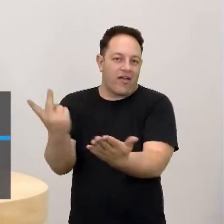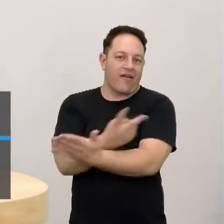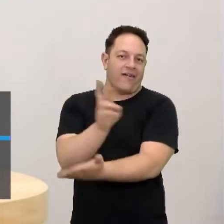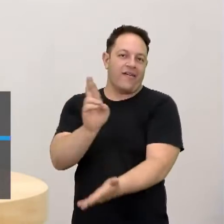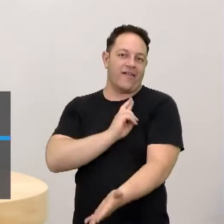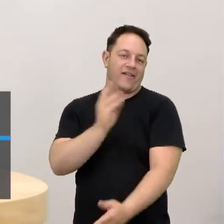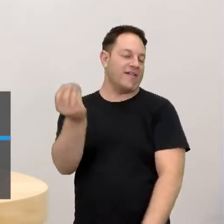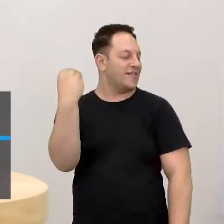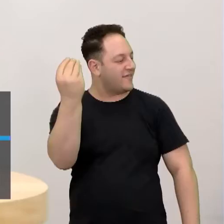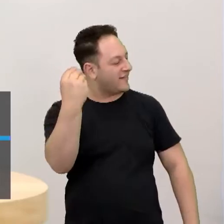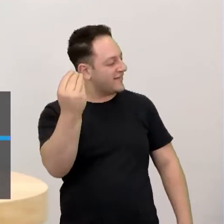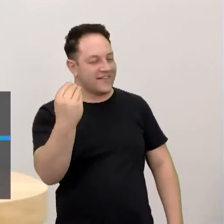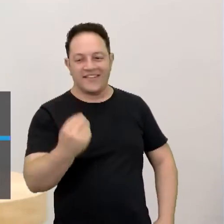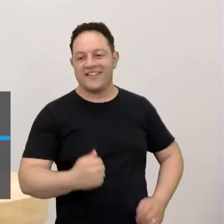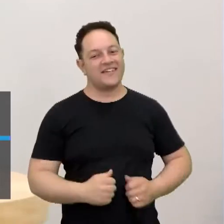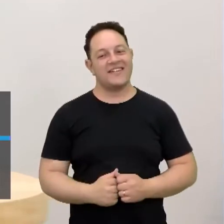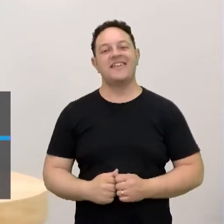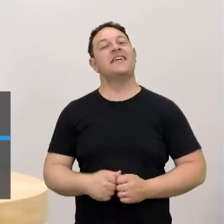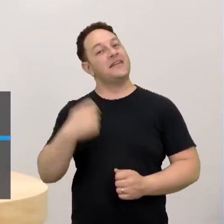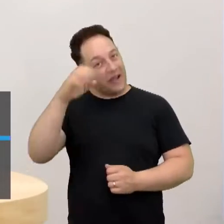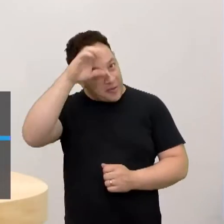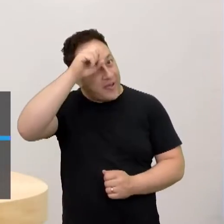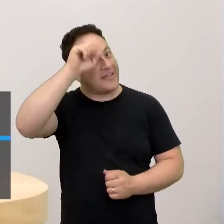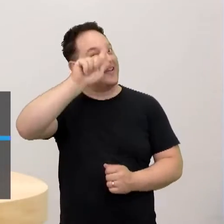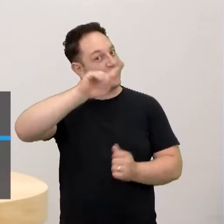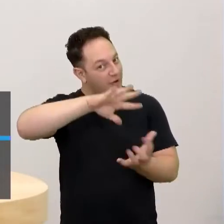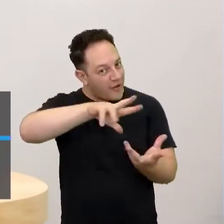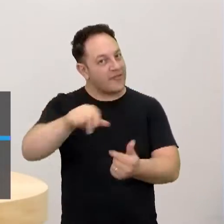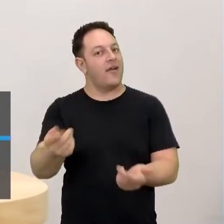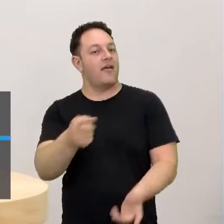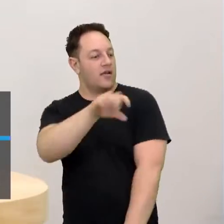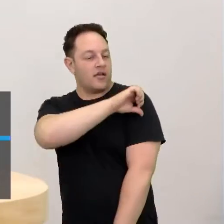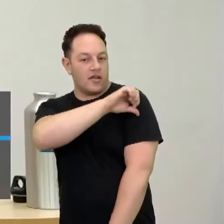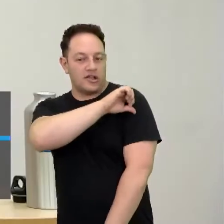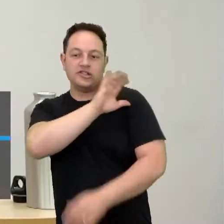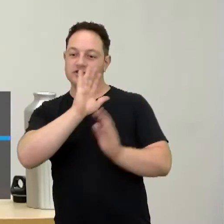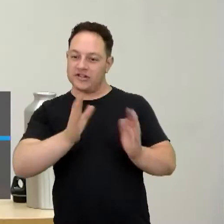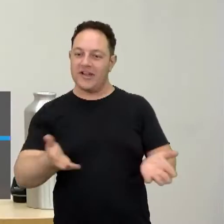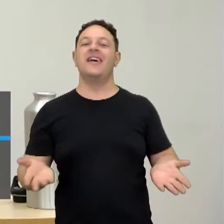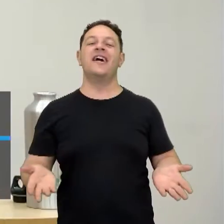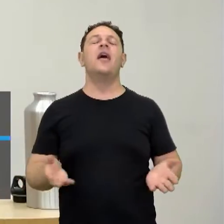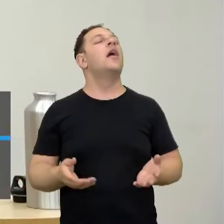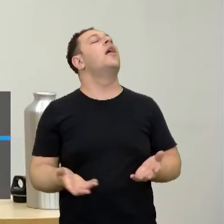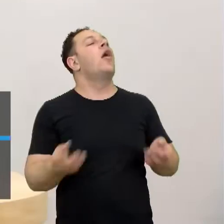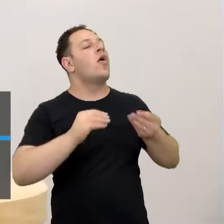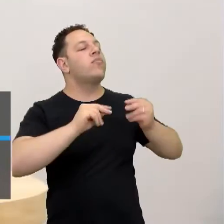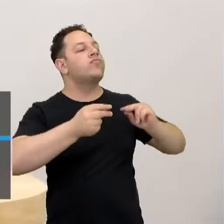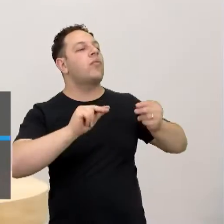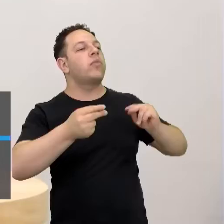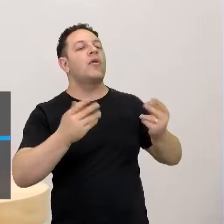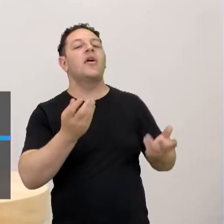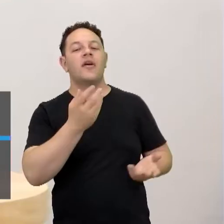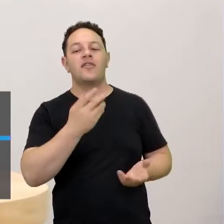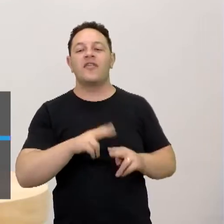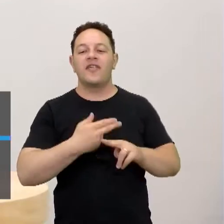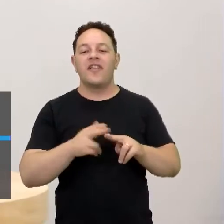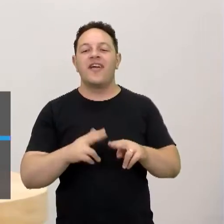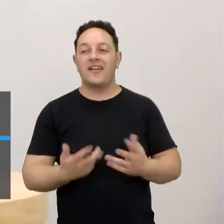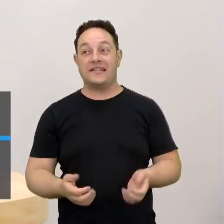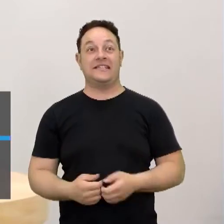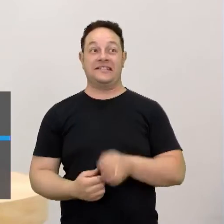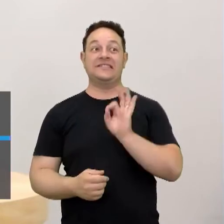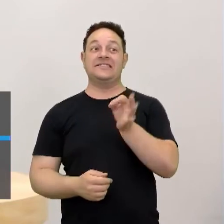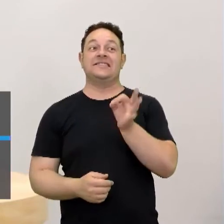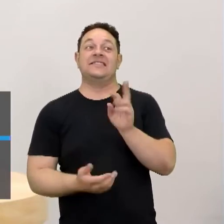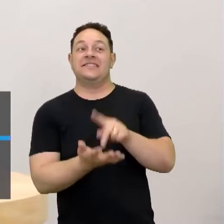ó, responderam errado. Tá aprender geografia, nono ano. E cadê o seu bombom? Ah, é, tá, precisa trazer o meu bombom, é verdade. Bom,